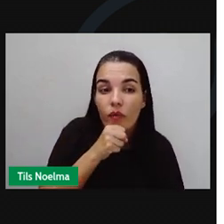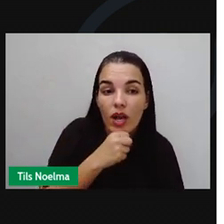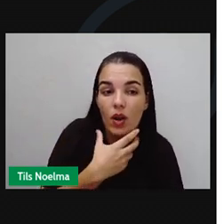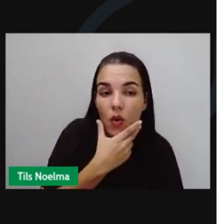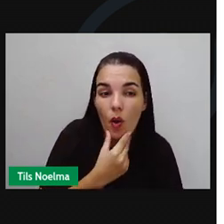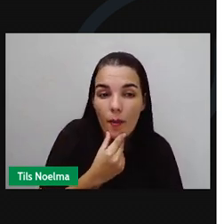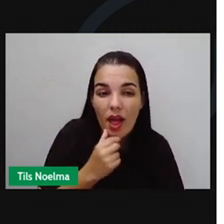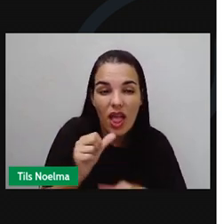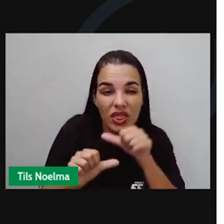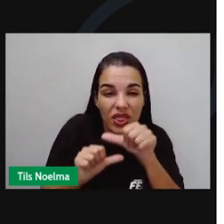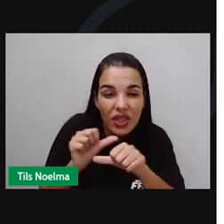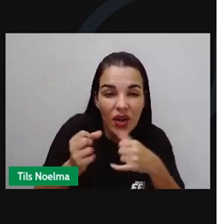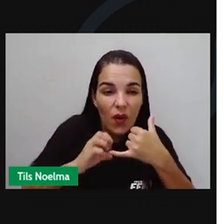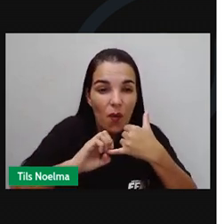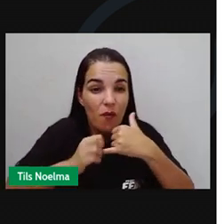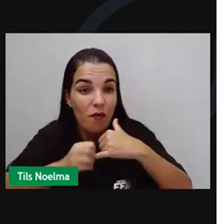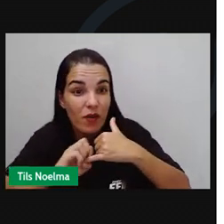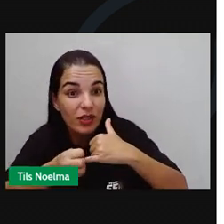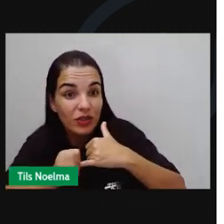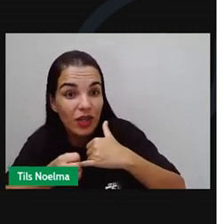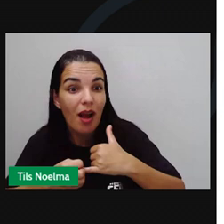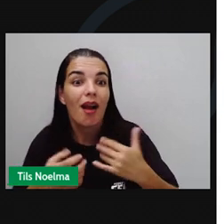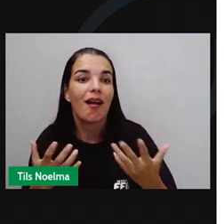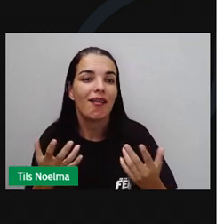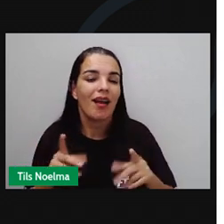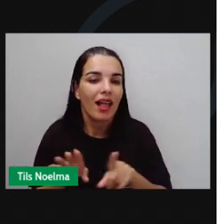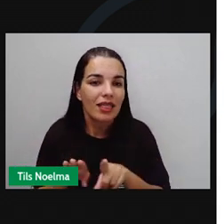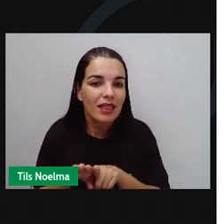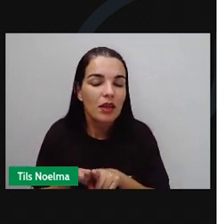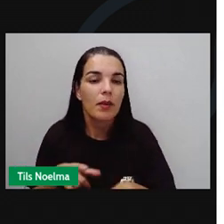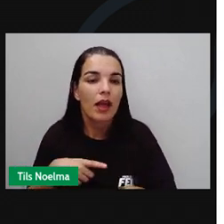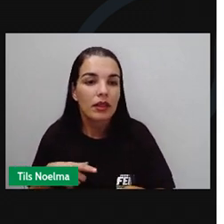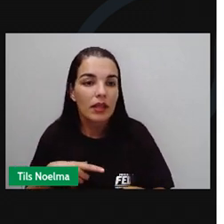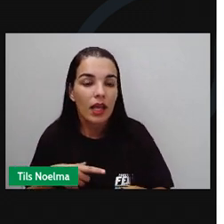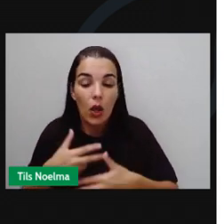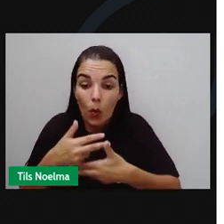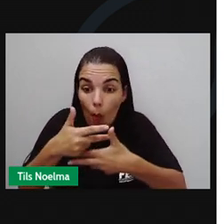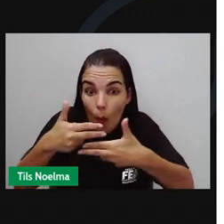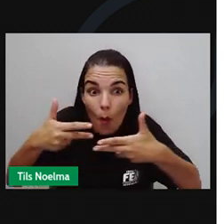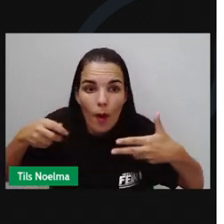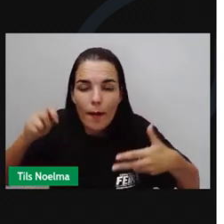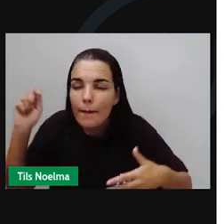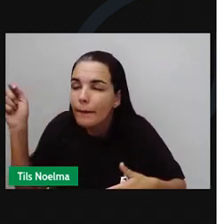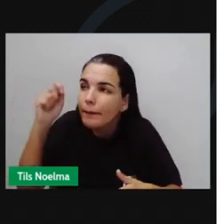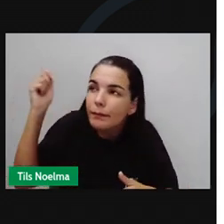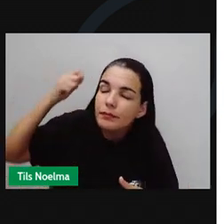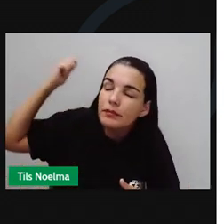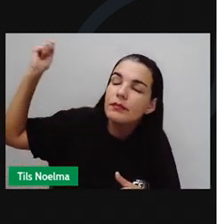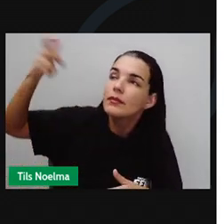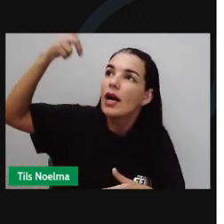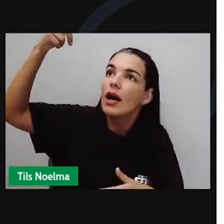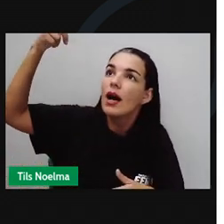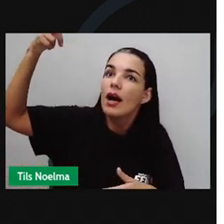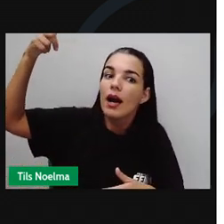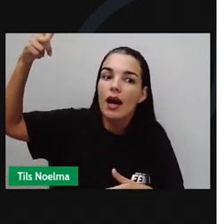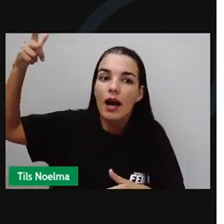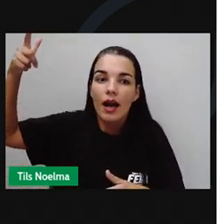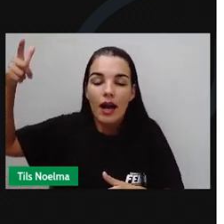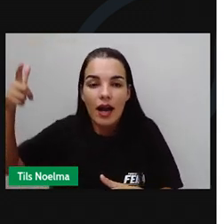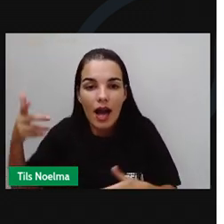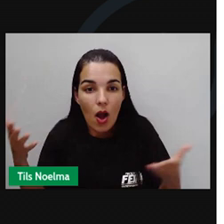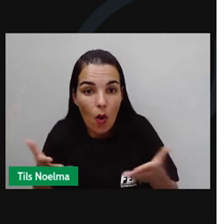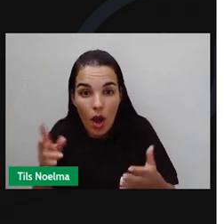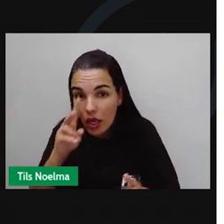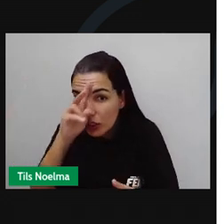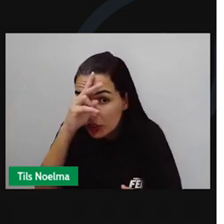pela vaca. Também notamos a presença de objetos mágicos. Na história de